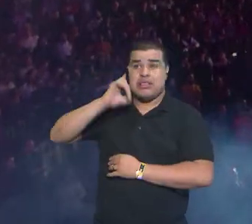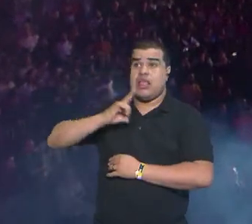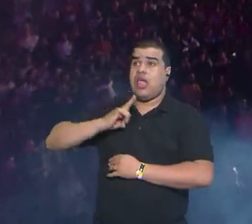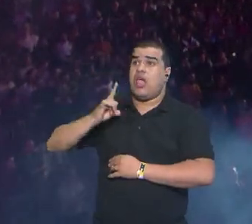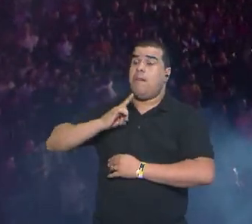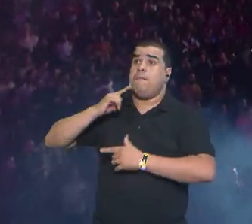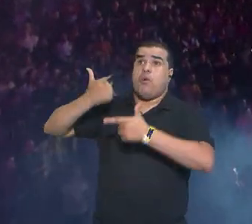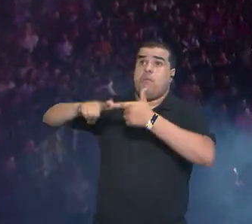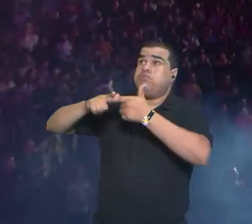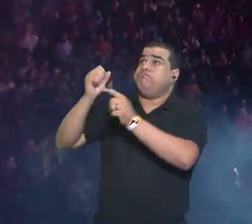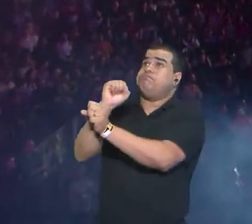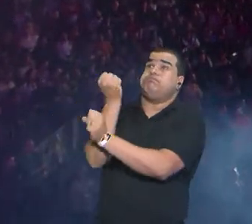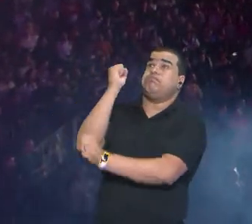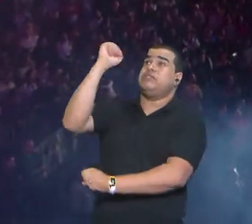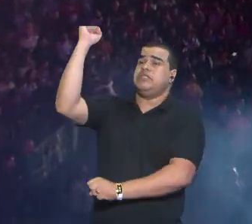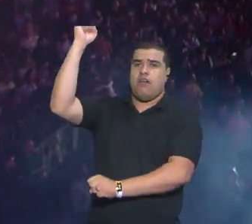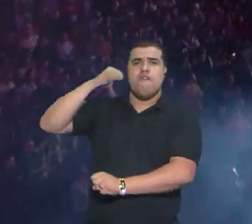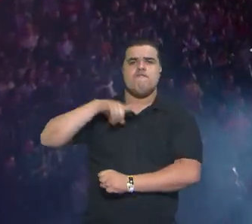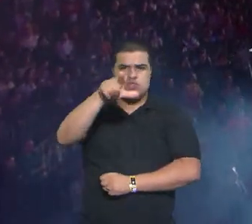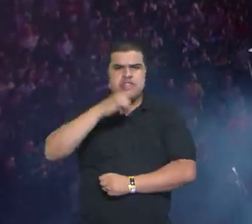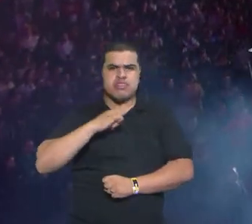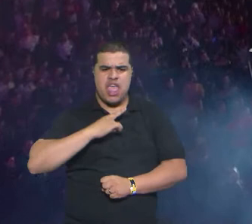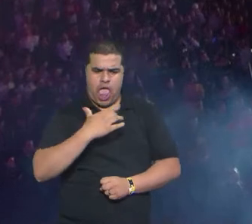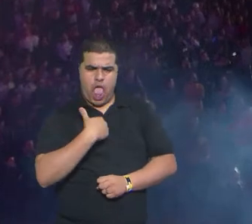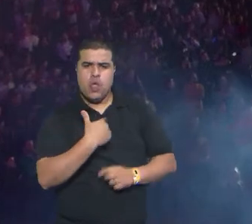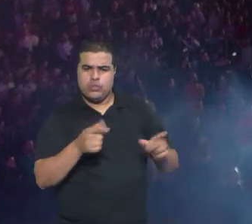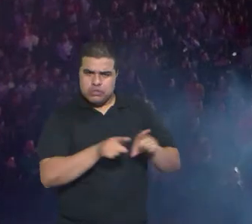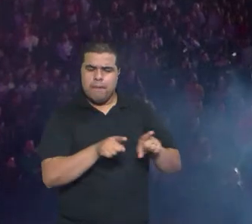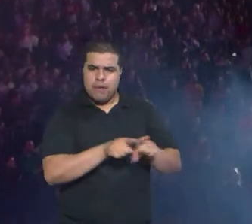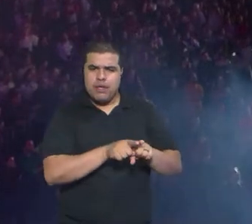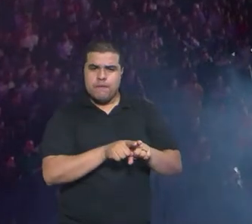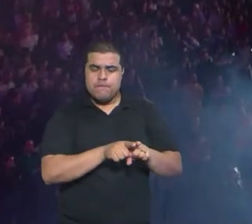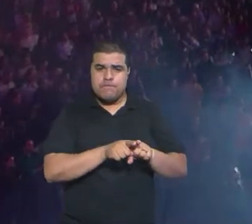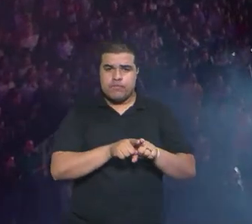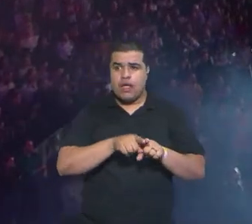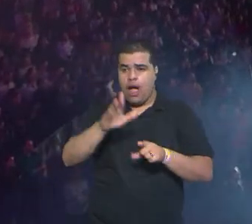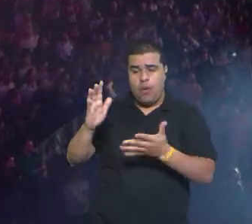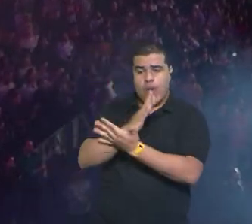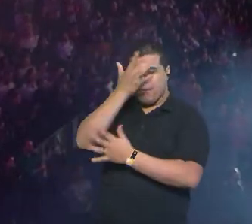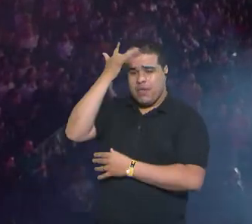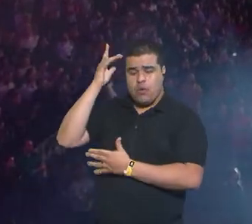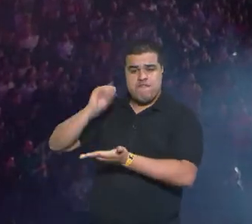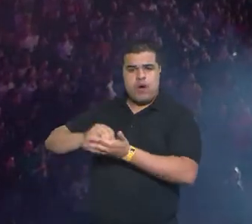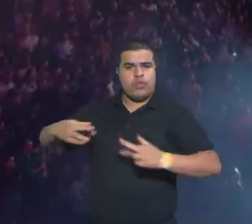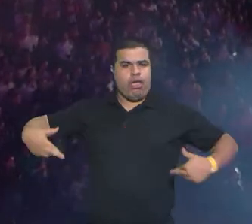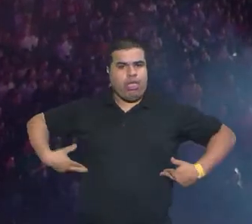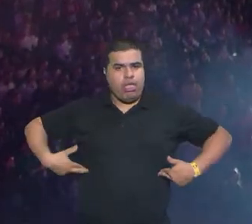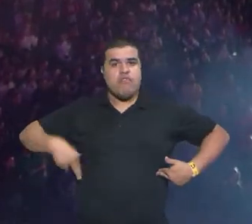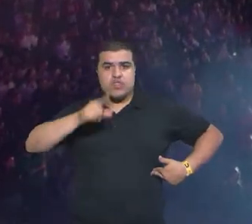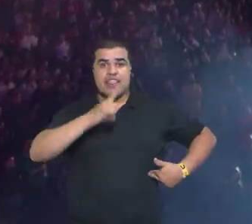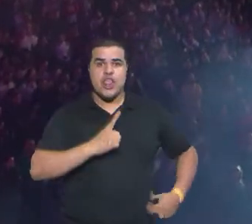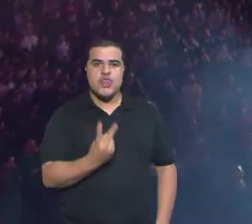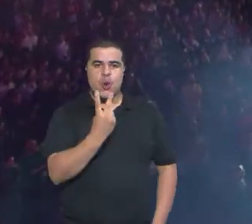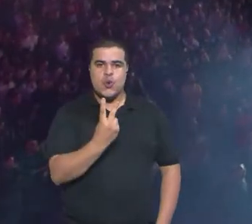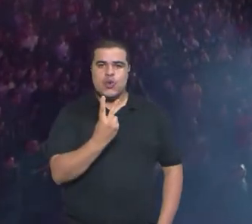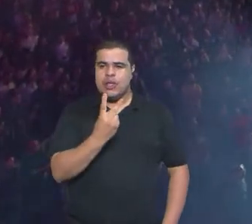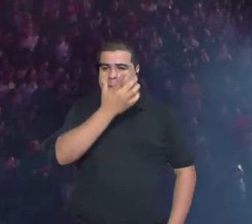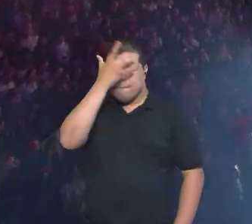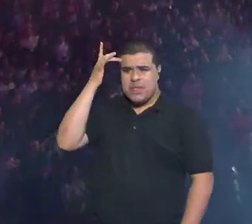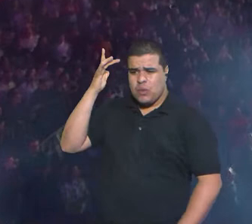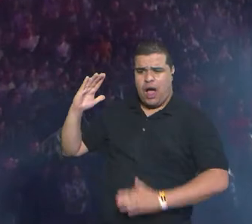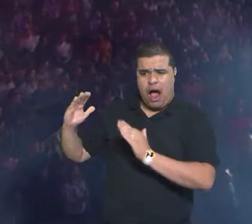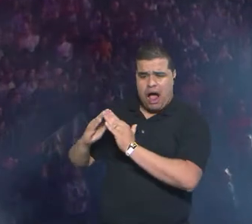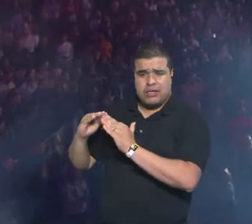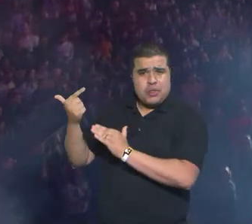gigante Ei você tem seu gigantes eu tenho os meus tem gente que falta rir Você tem dois rins tem gente que não tem casa própria